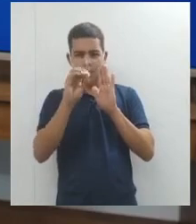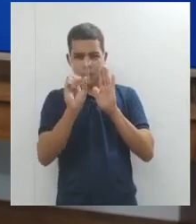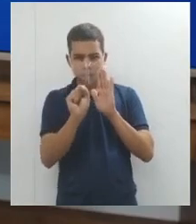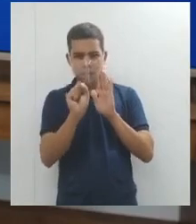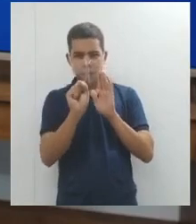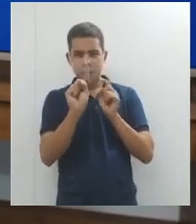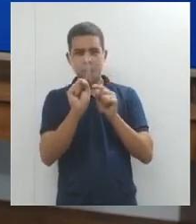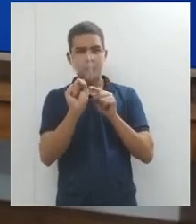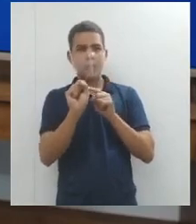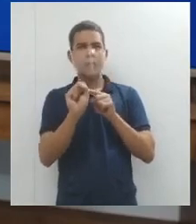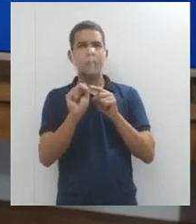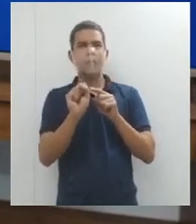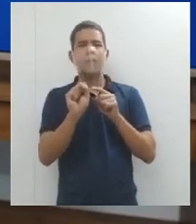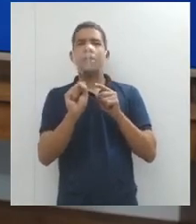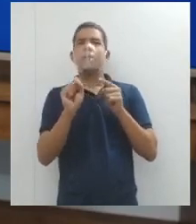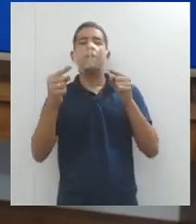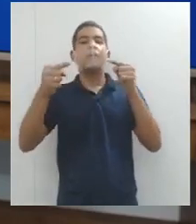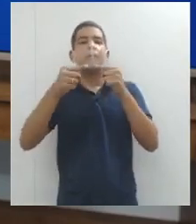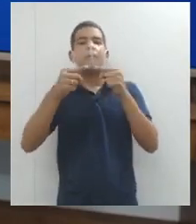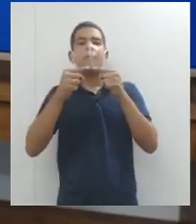entendam esses termos como sendo